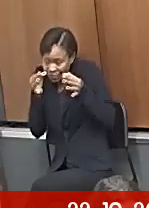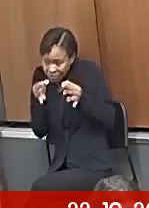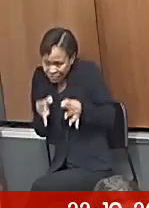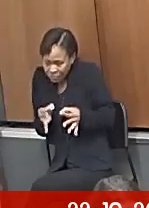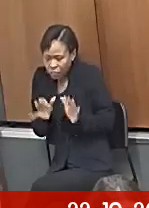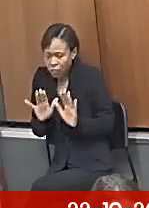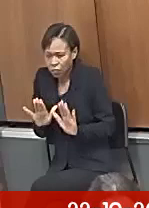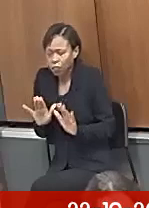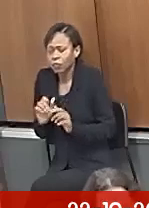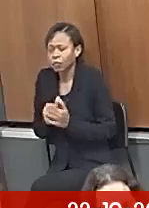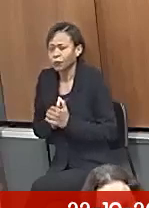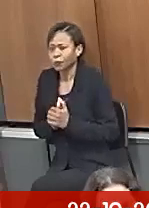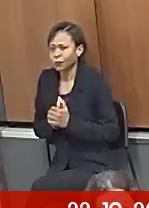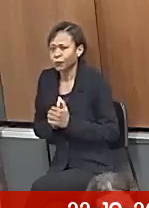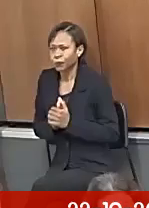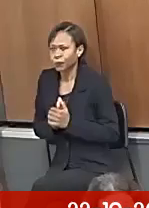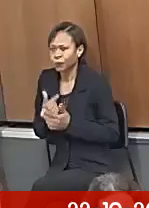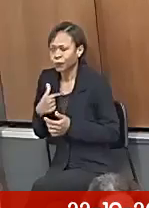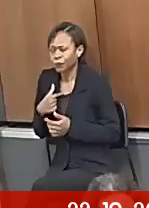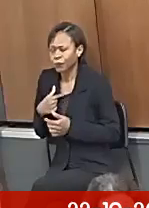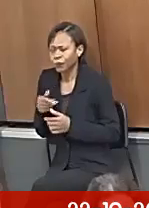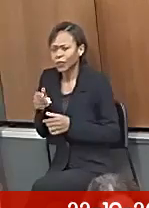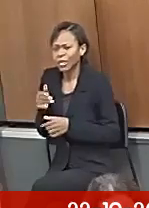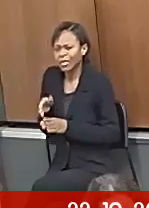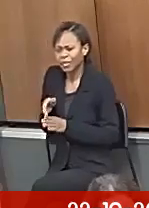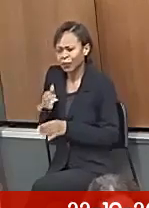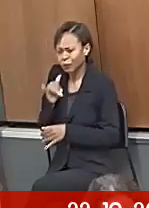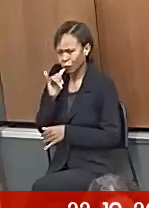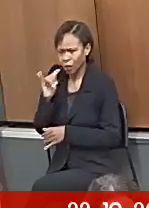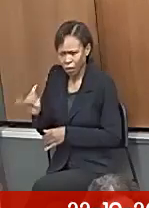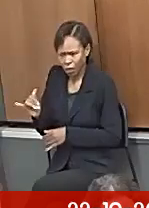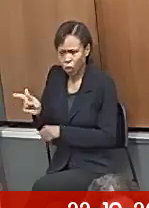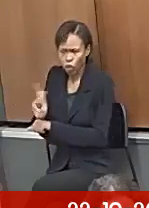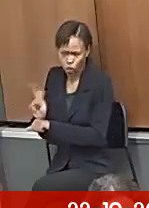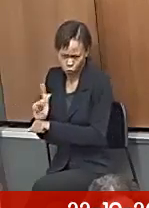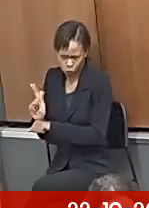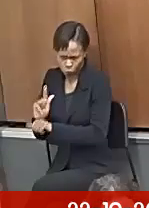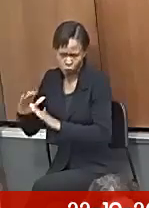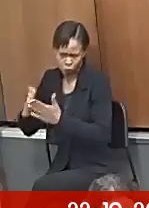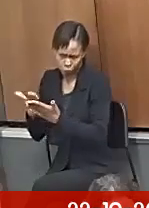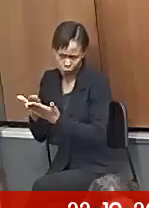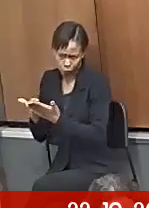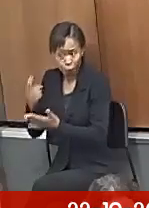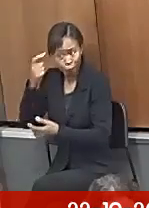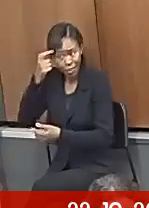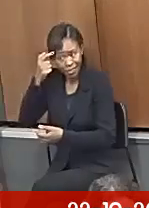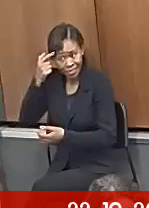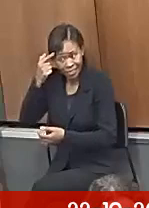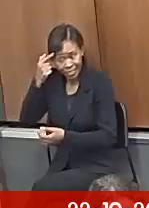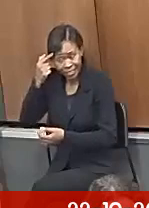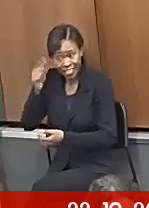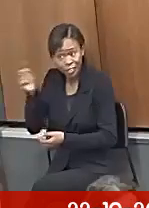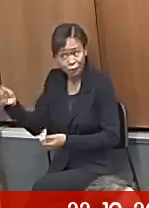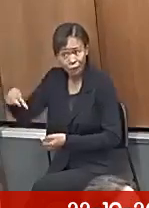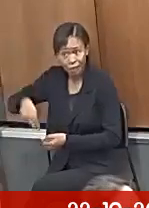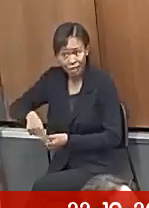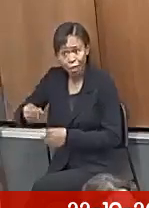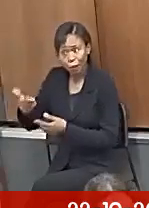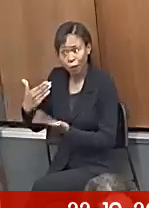dirijo aos diretores das escolas, imaginando que poderia dialogar com eles aqui hoje, né? Então, na ausência